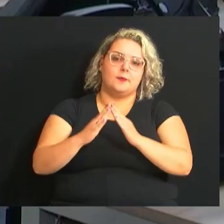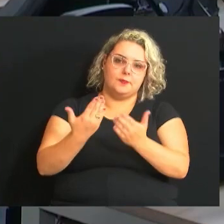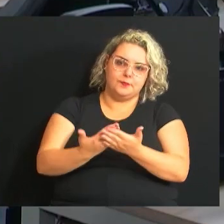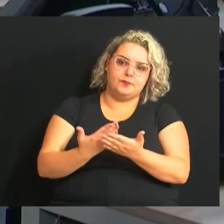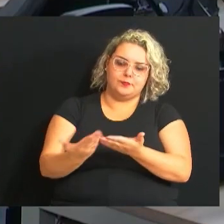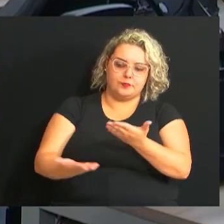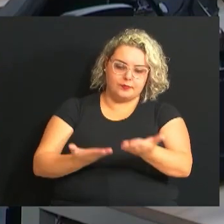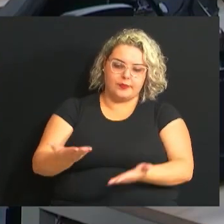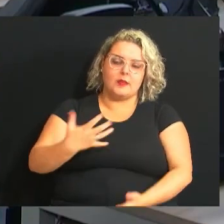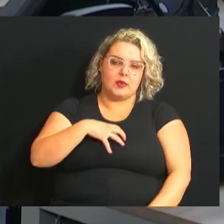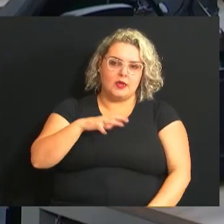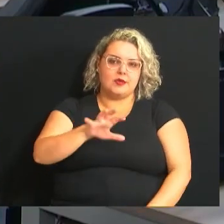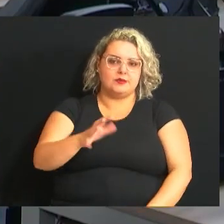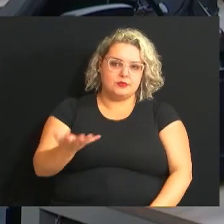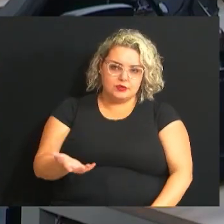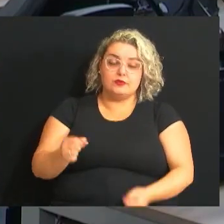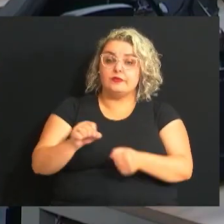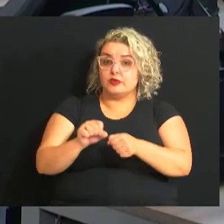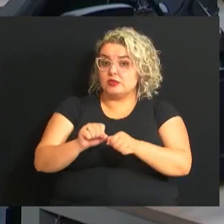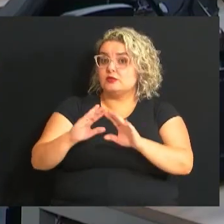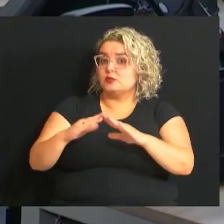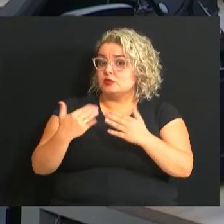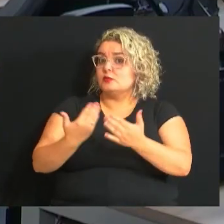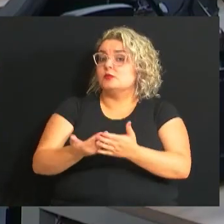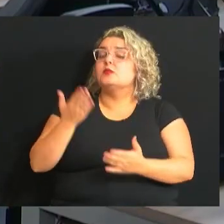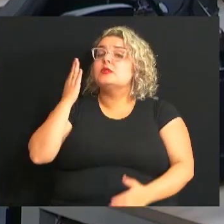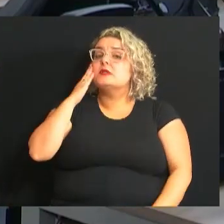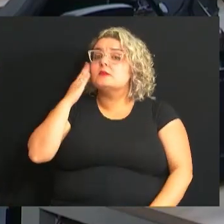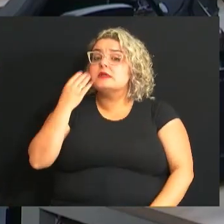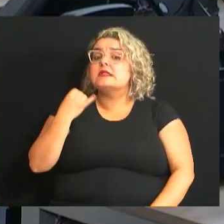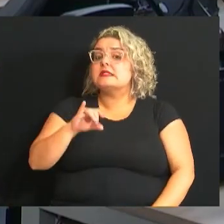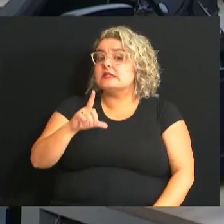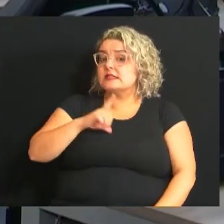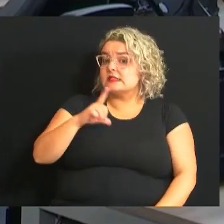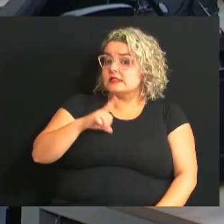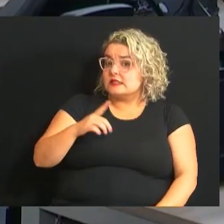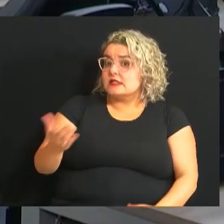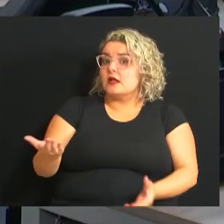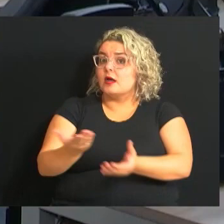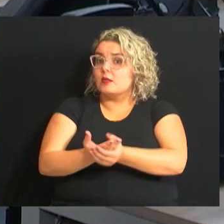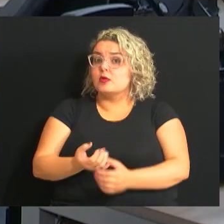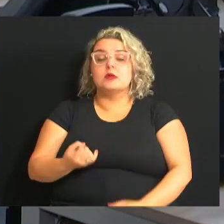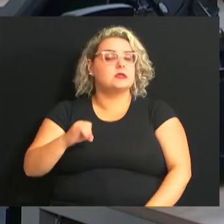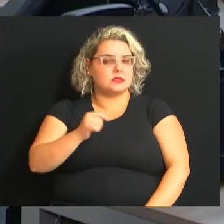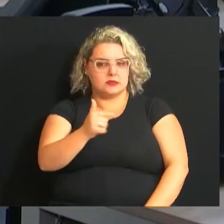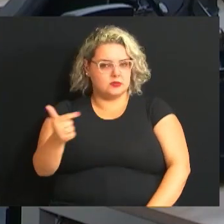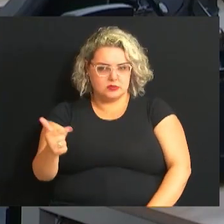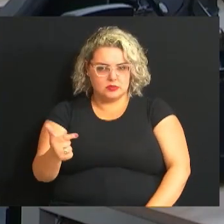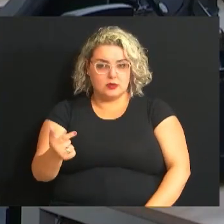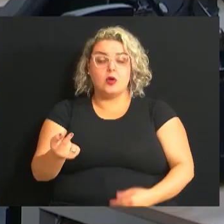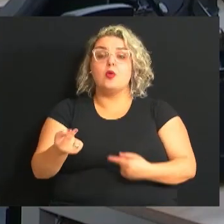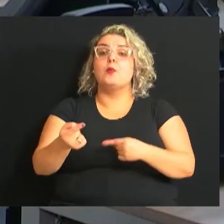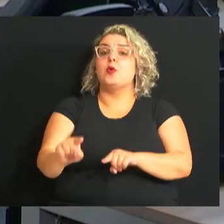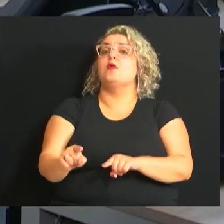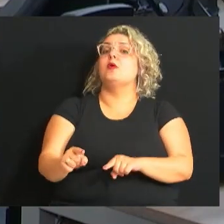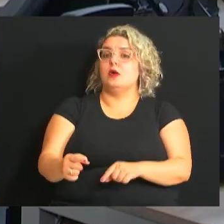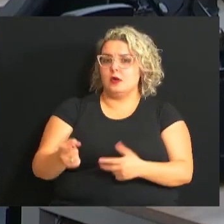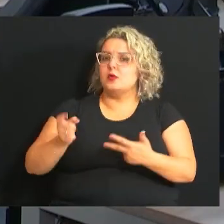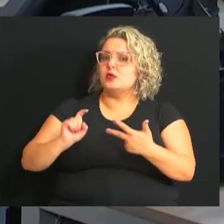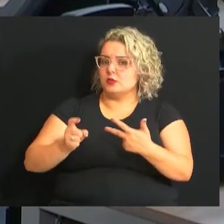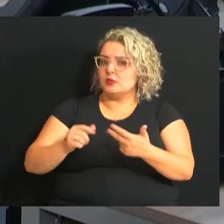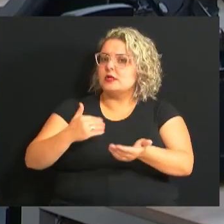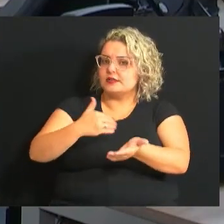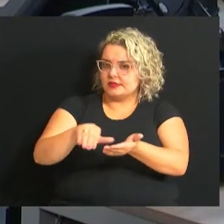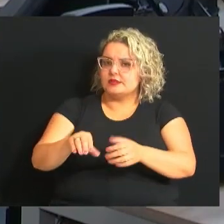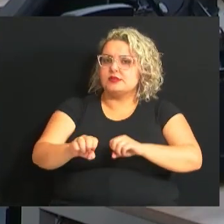nós fizemos esse requerimento para saber se existe um protocolo e, se não existe, provocar o Executivo, a Secretaria Municipal de